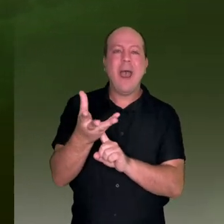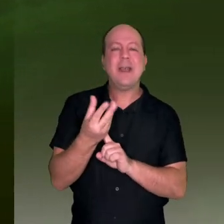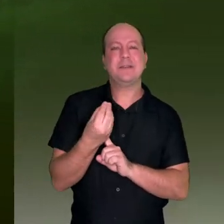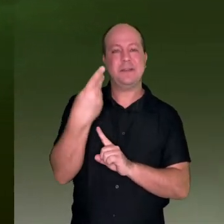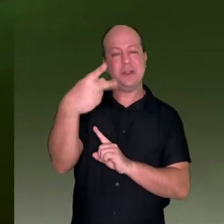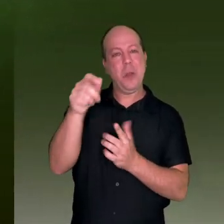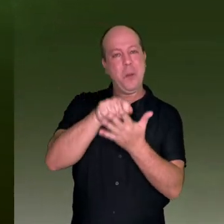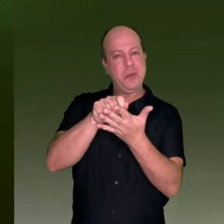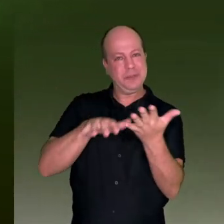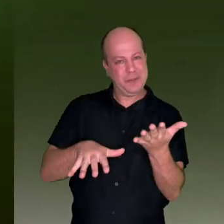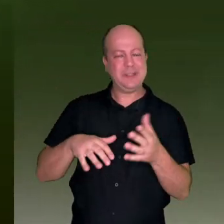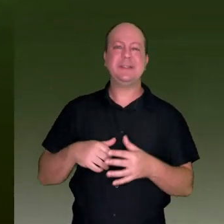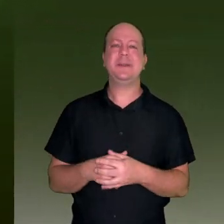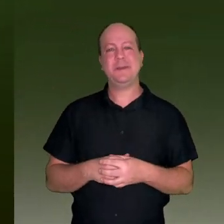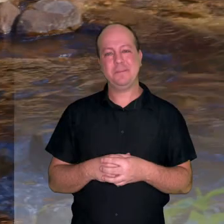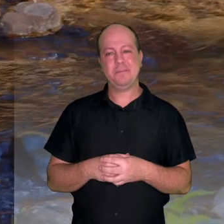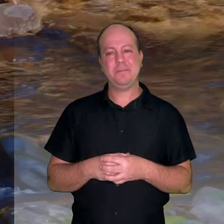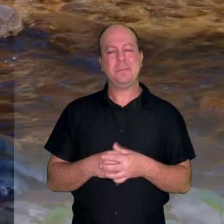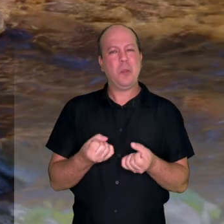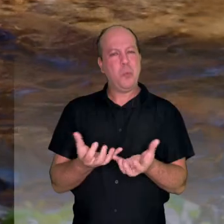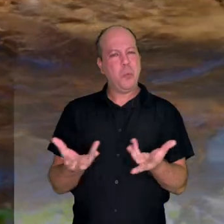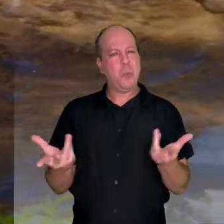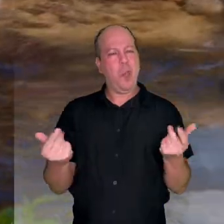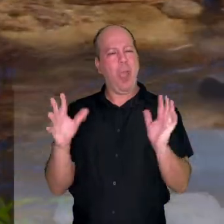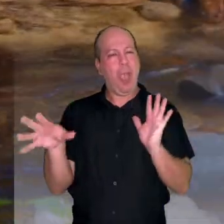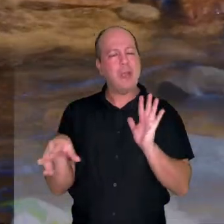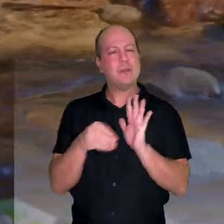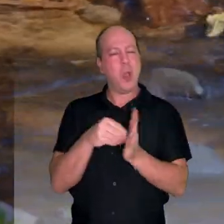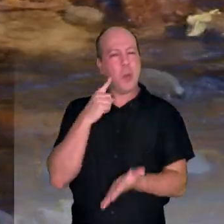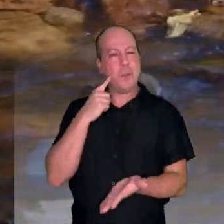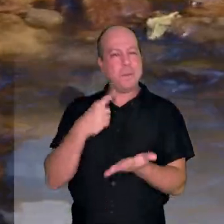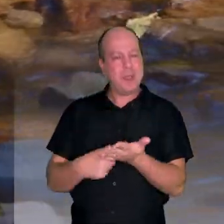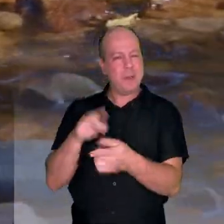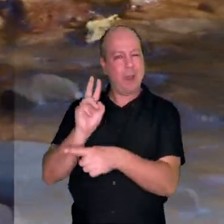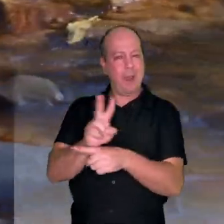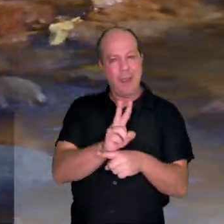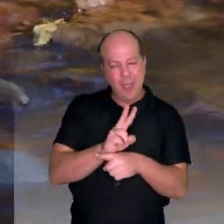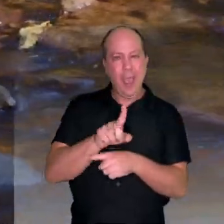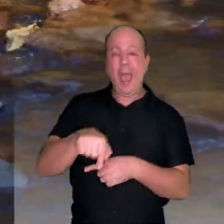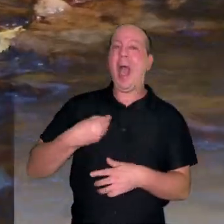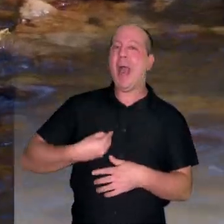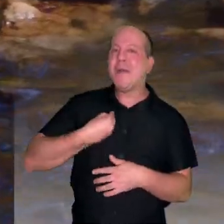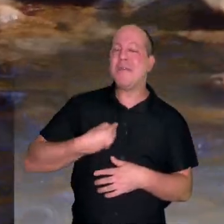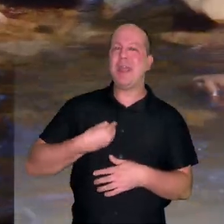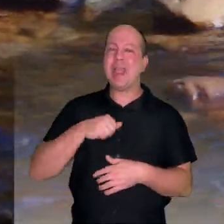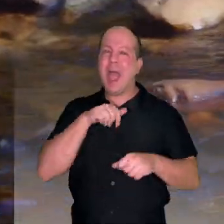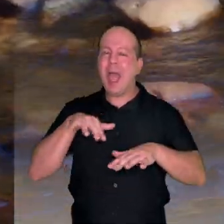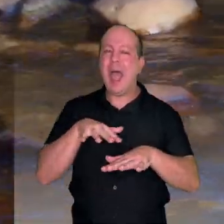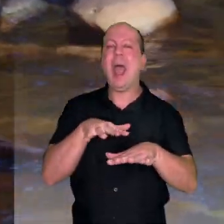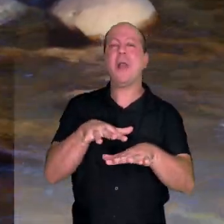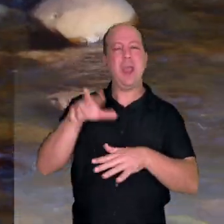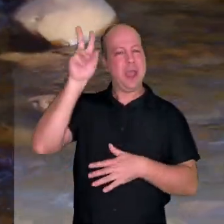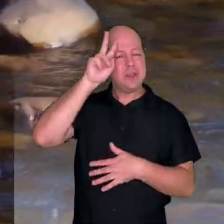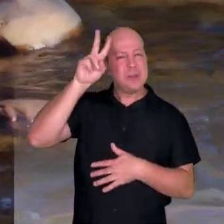inspiração artística para seus compositores. Melodias que ressoam nosso compromisso com a preservação, com a vida que pulsa